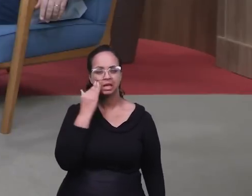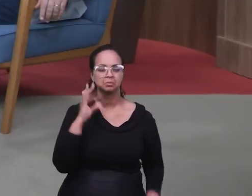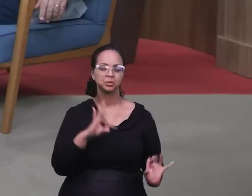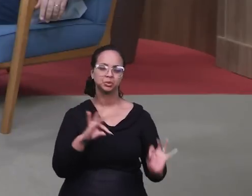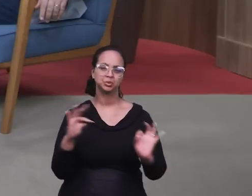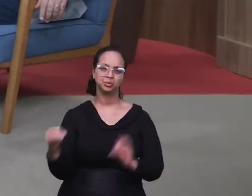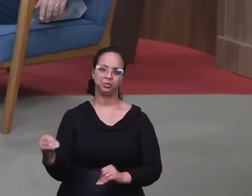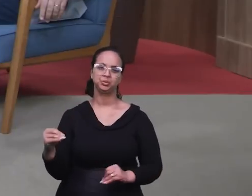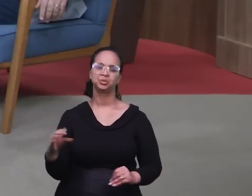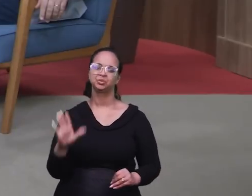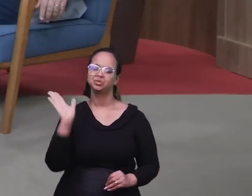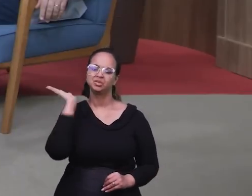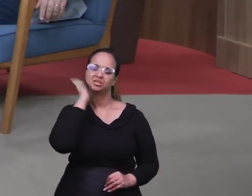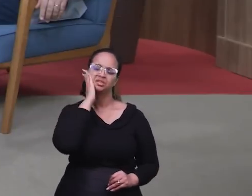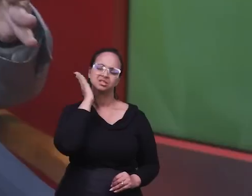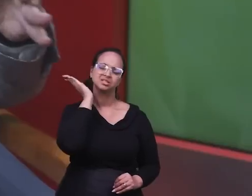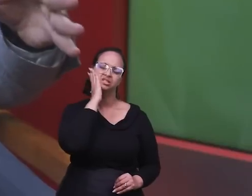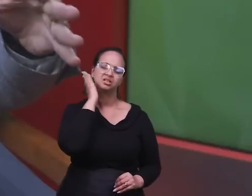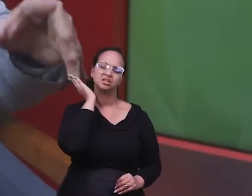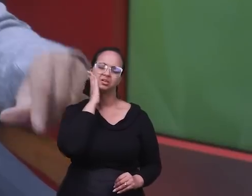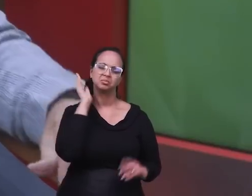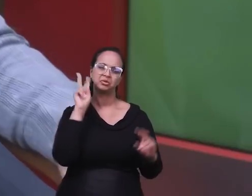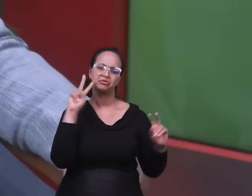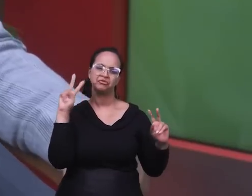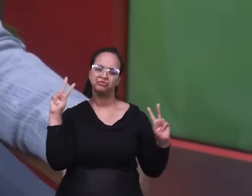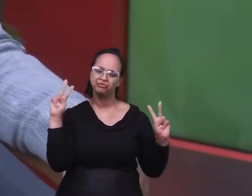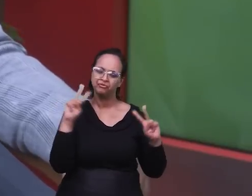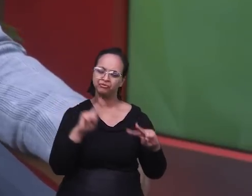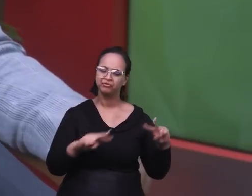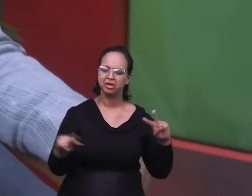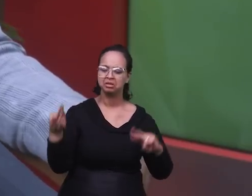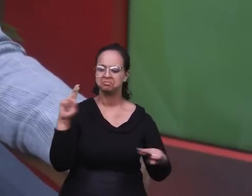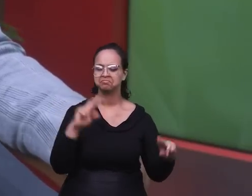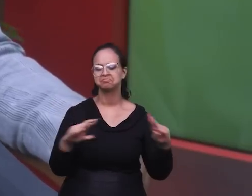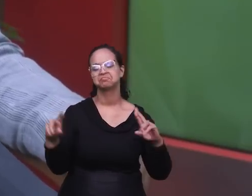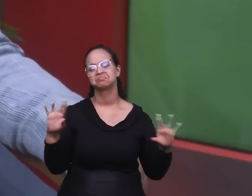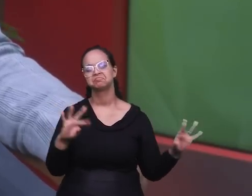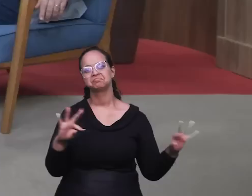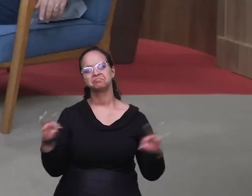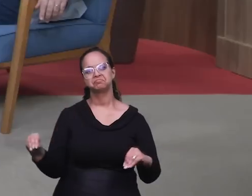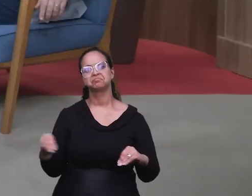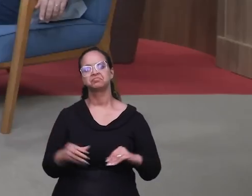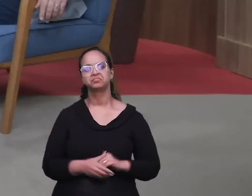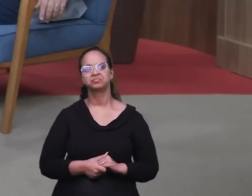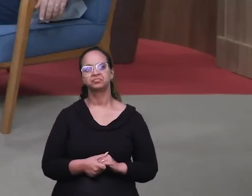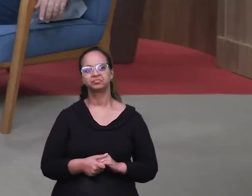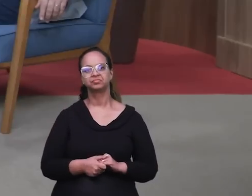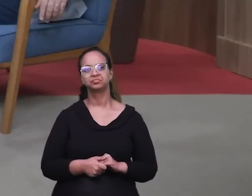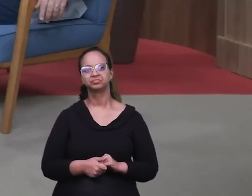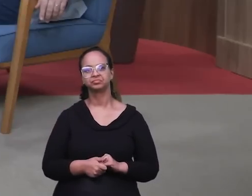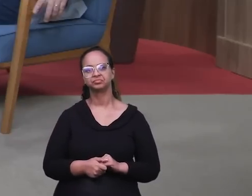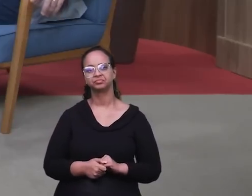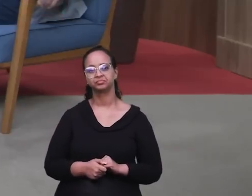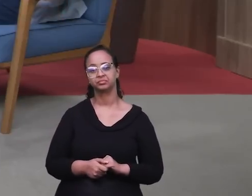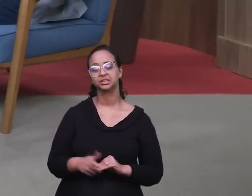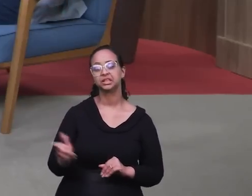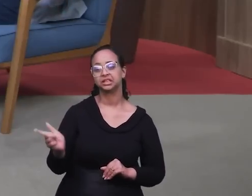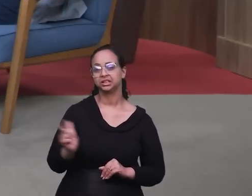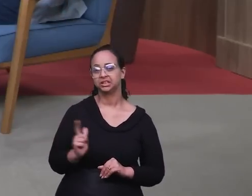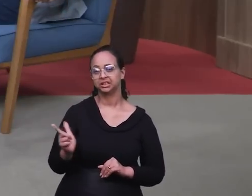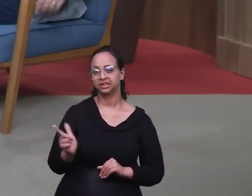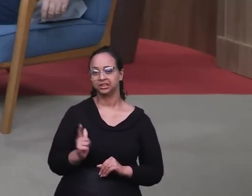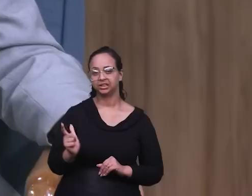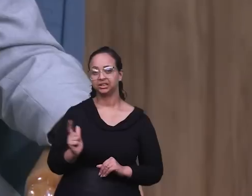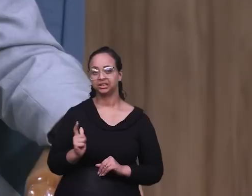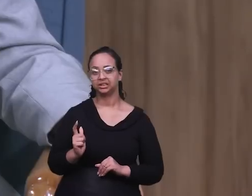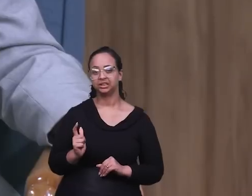onisciência do Senhor Jesus. É aquele que sabe, que vê todas as coisas. É interessante. Eu tenho uma expressão que eu